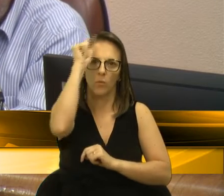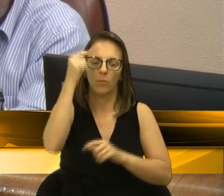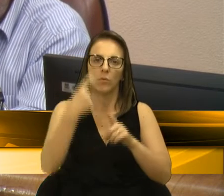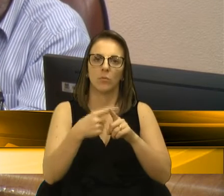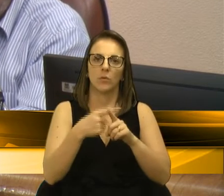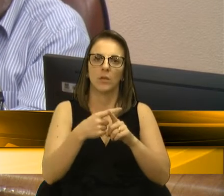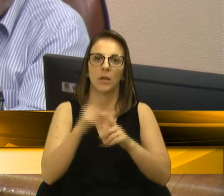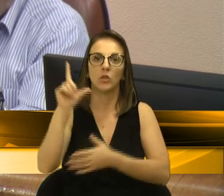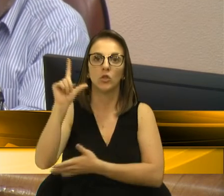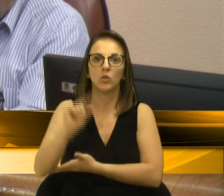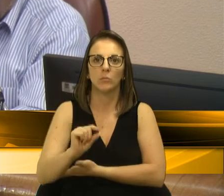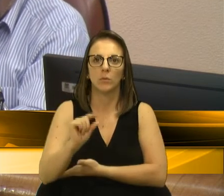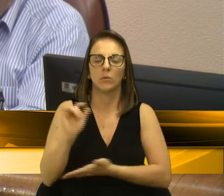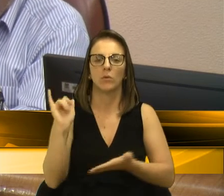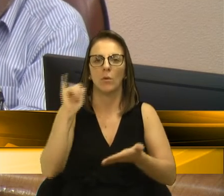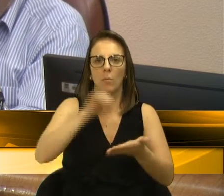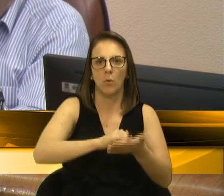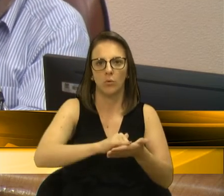tributária e previdenciária.